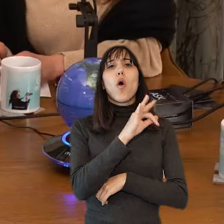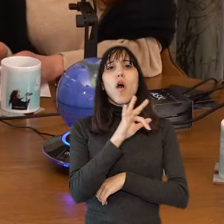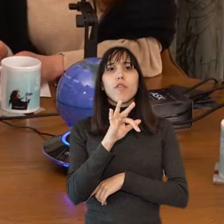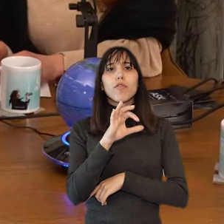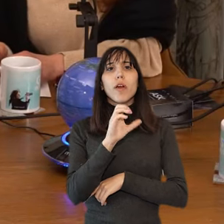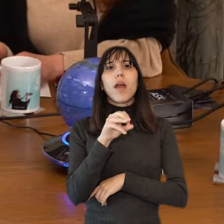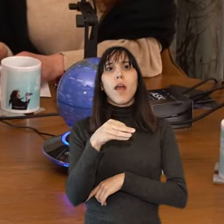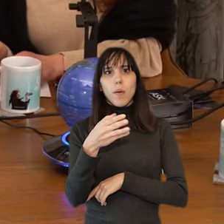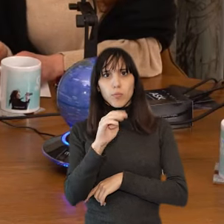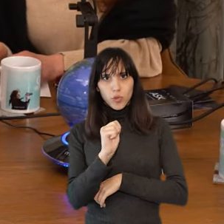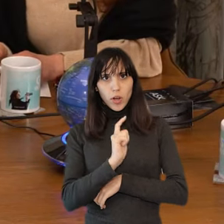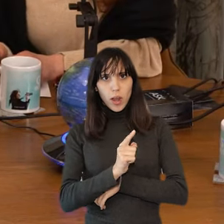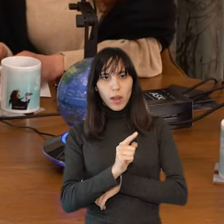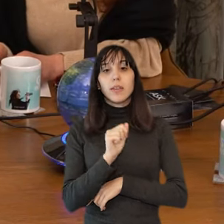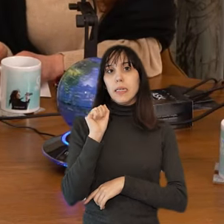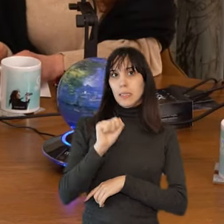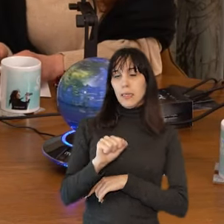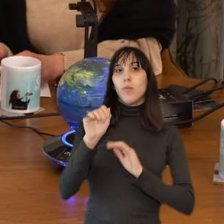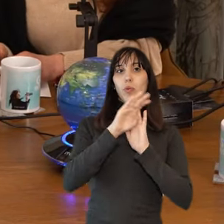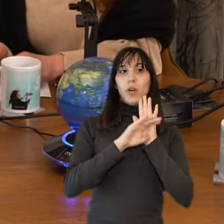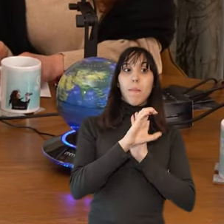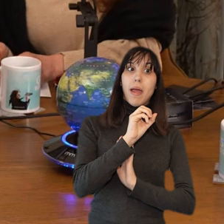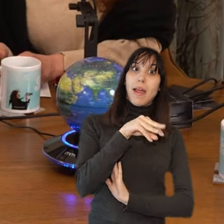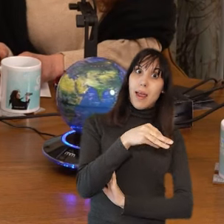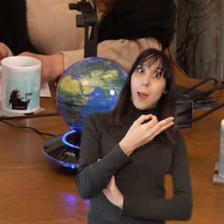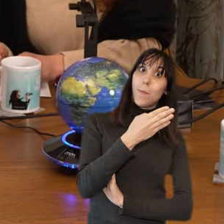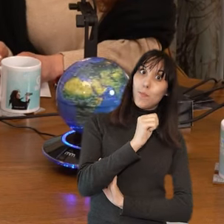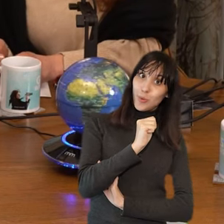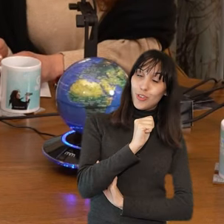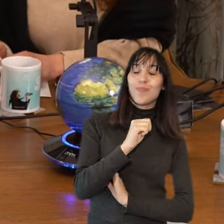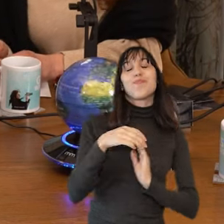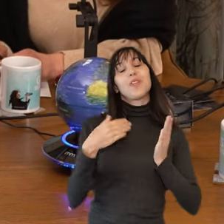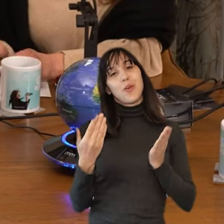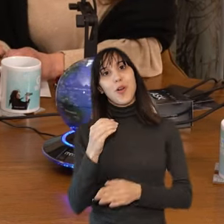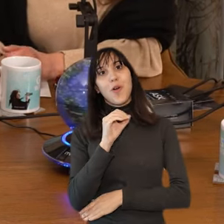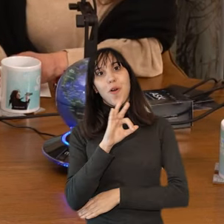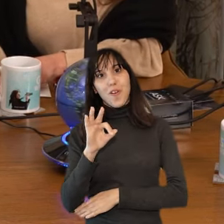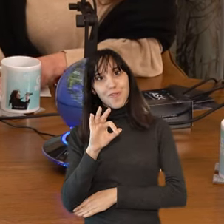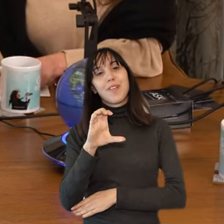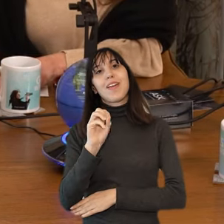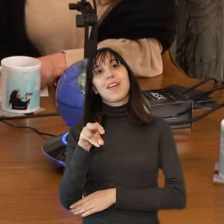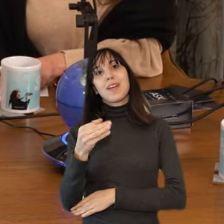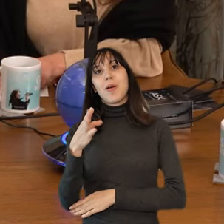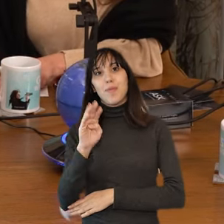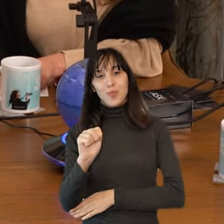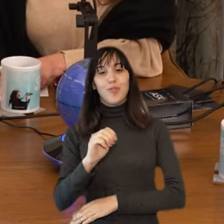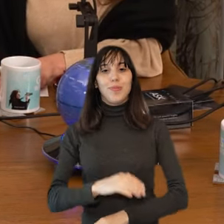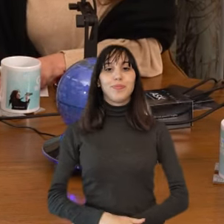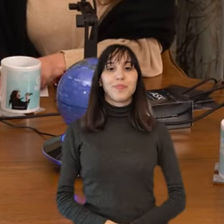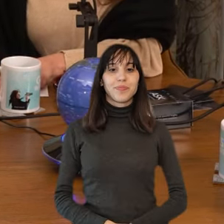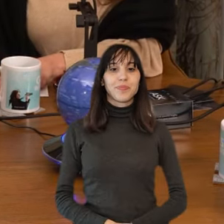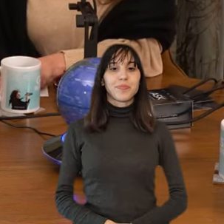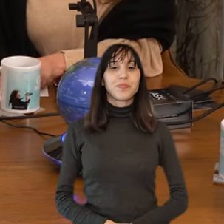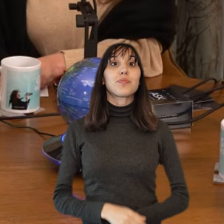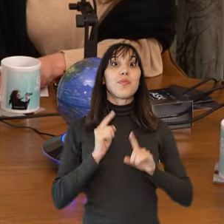off é é off Campus nós temos o programa Campus isso e agora vamos falar do campus Campus portanto começou